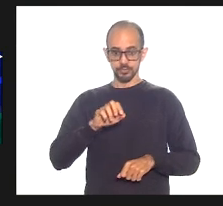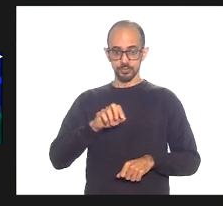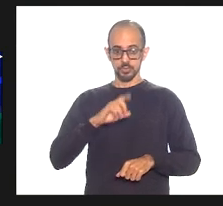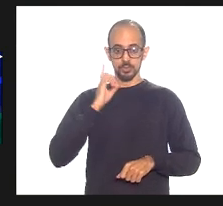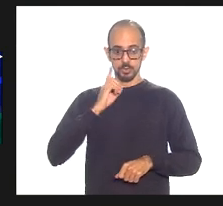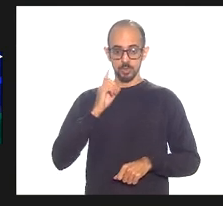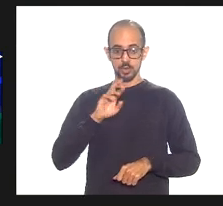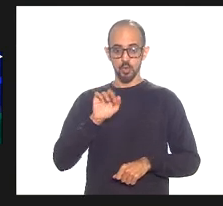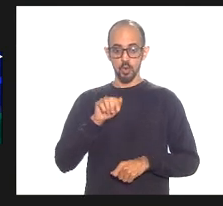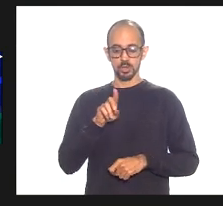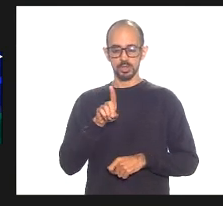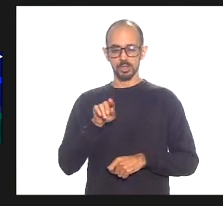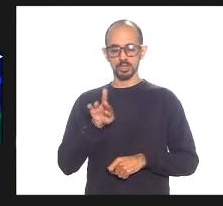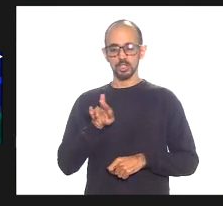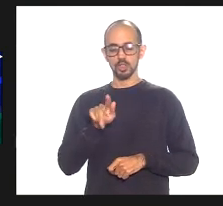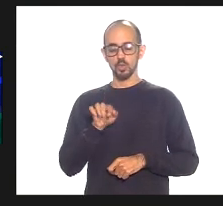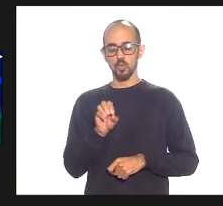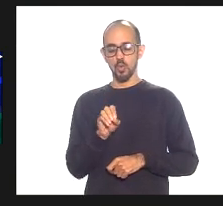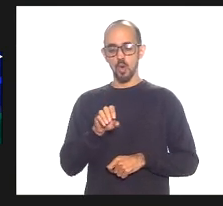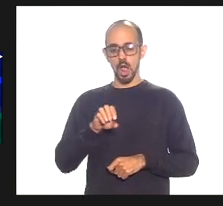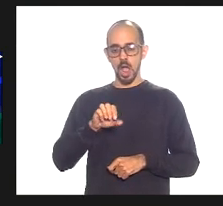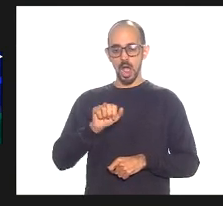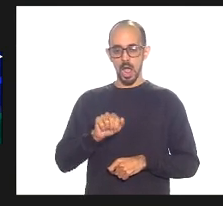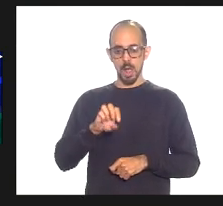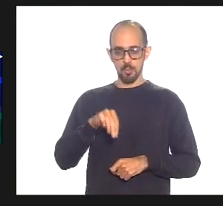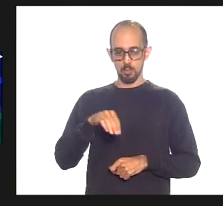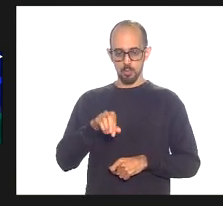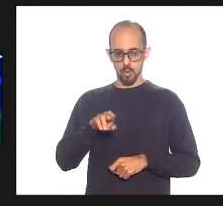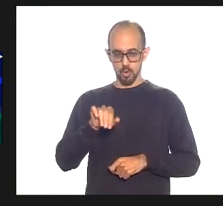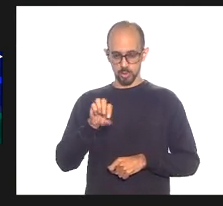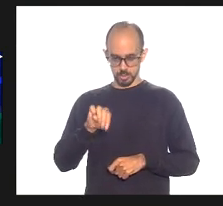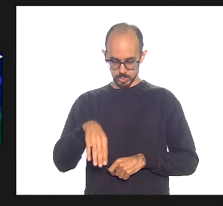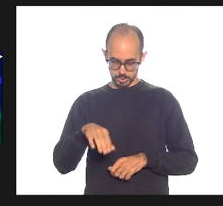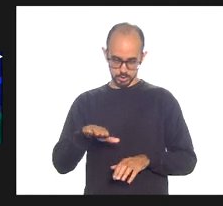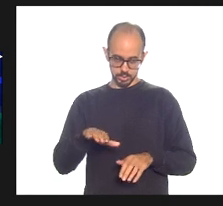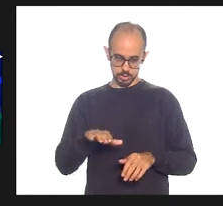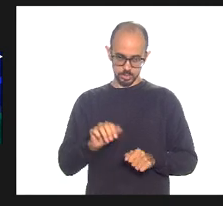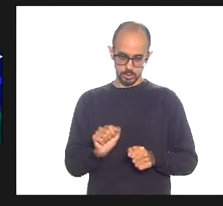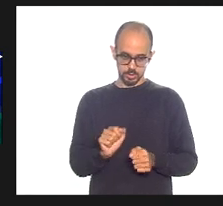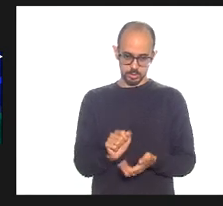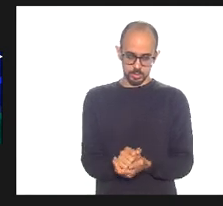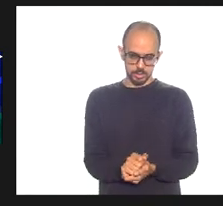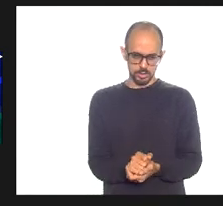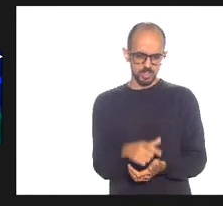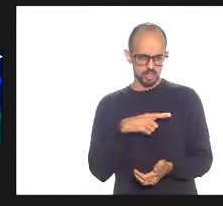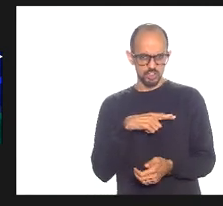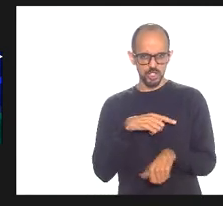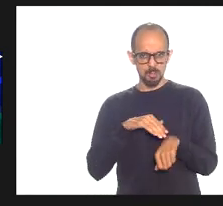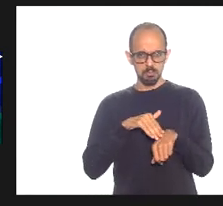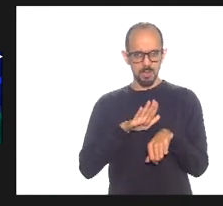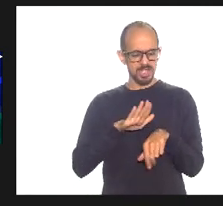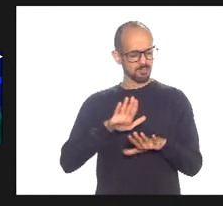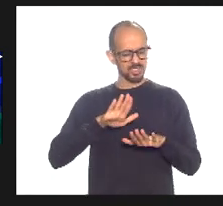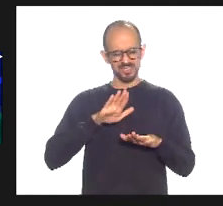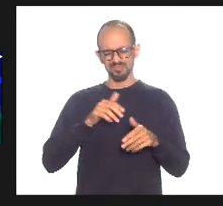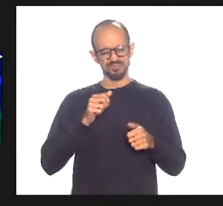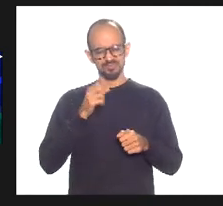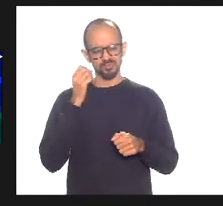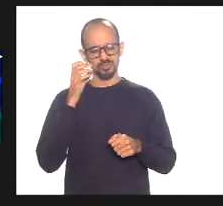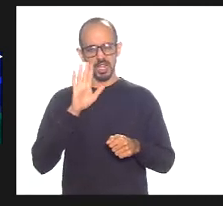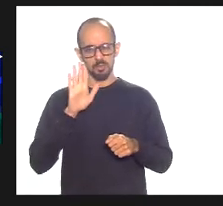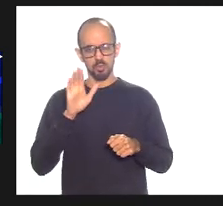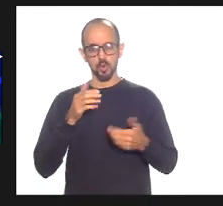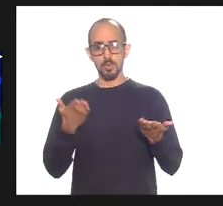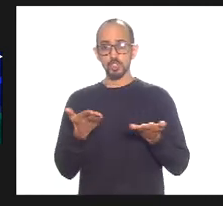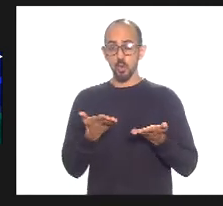Amorim é bom se chama o deputado agora o julgamento e na